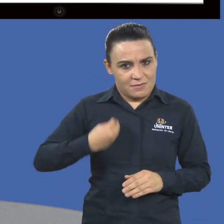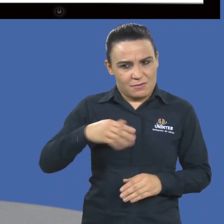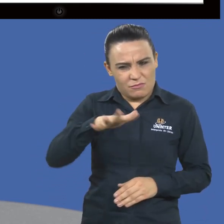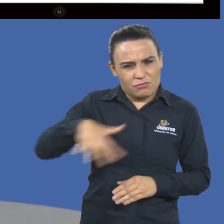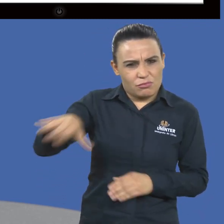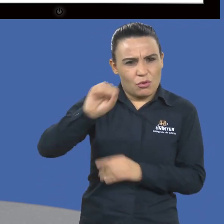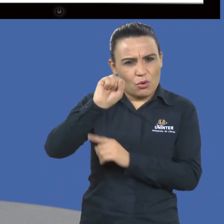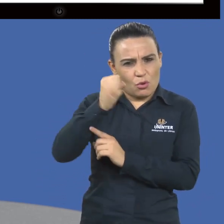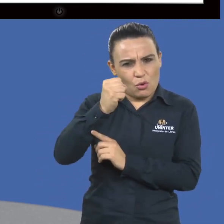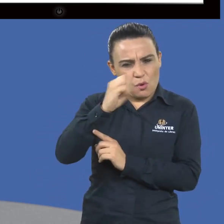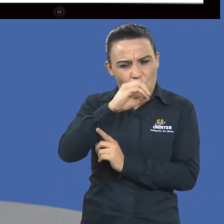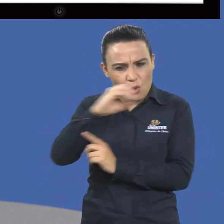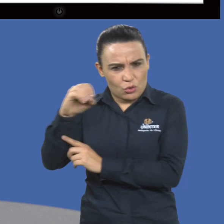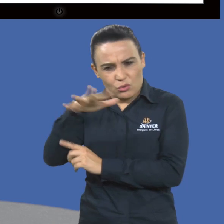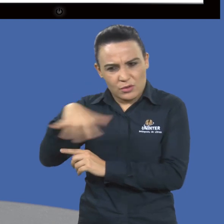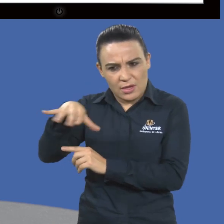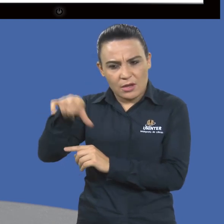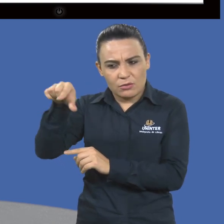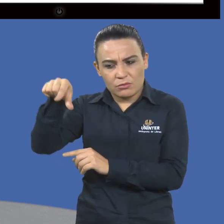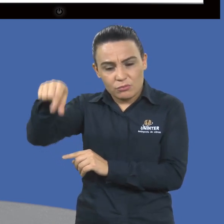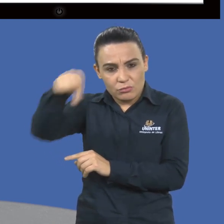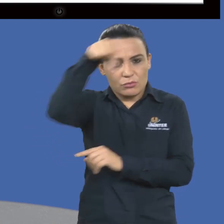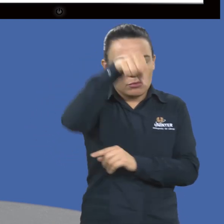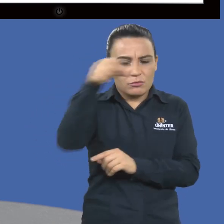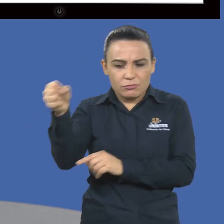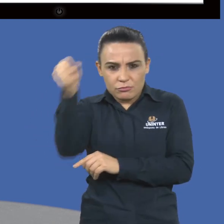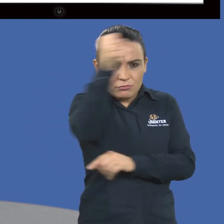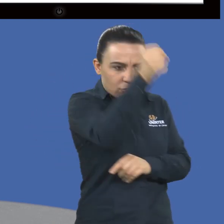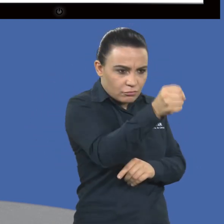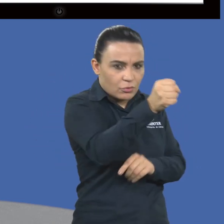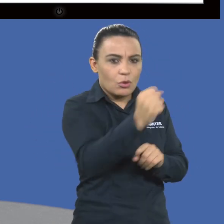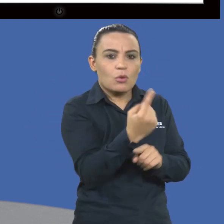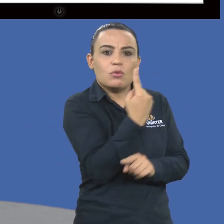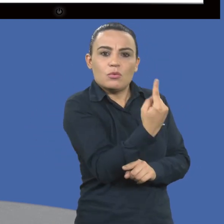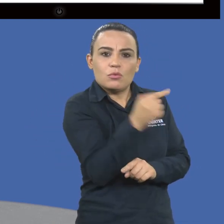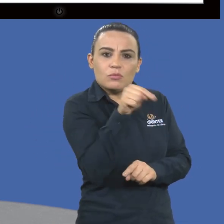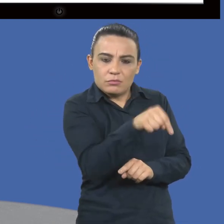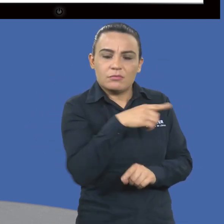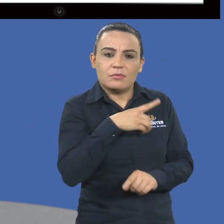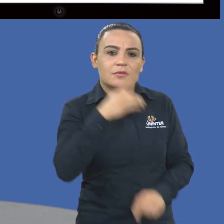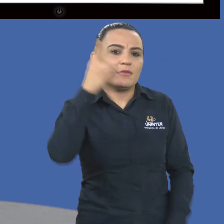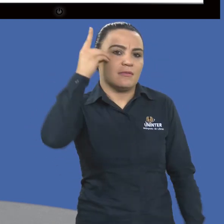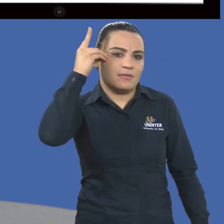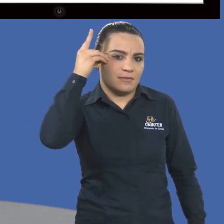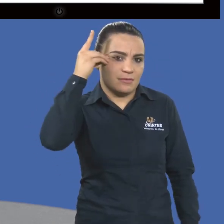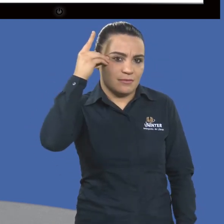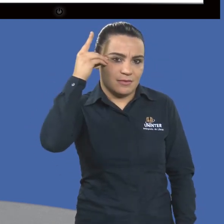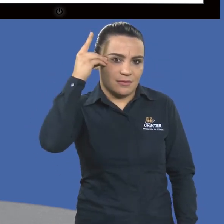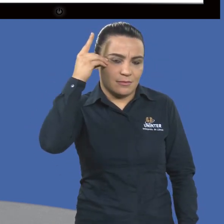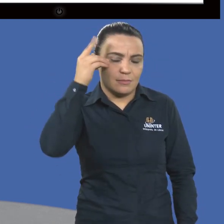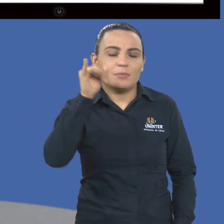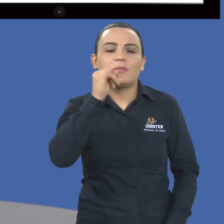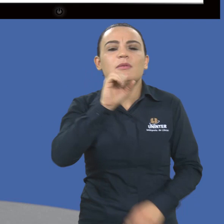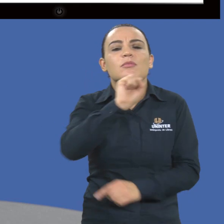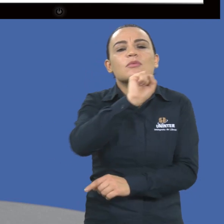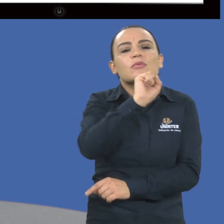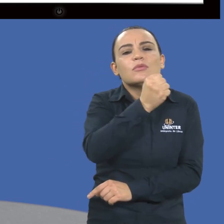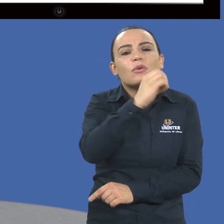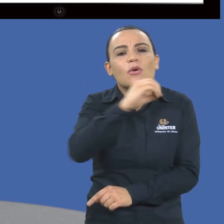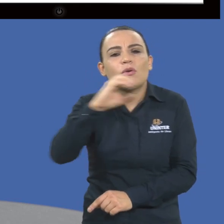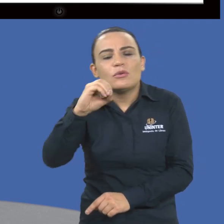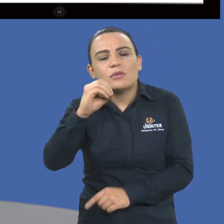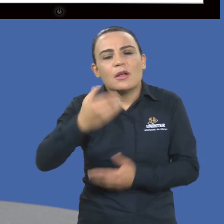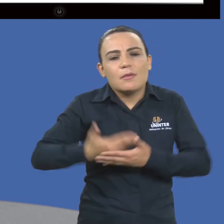Down. Então, é uma das doenças genéticas mais frequentes. 1 em cada 800 nascidos